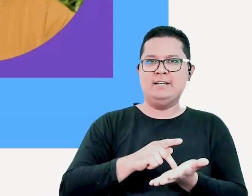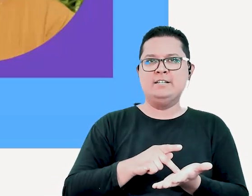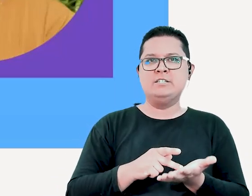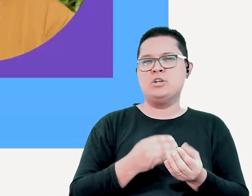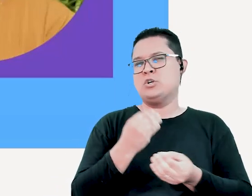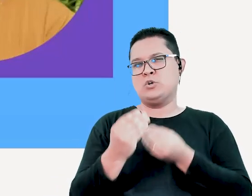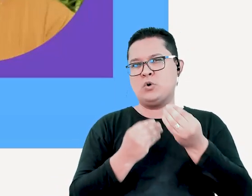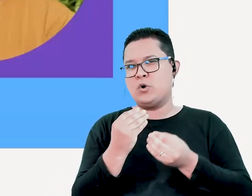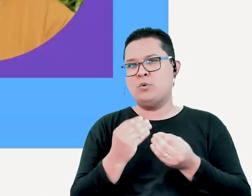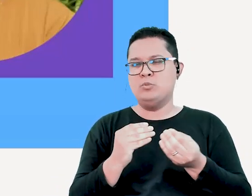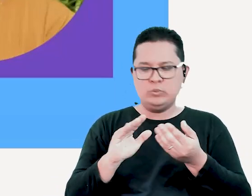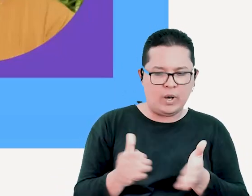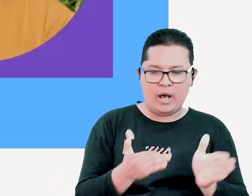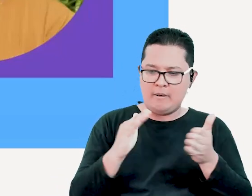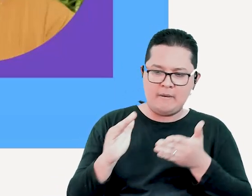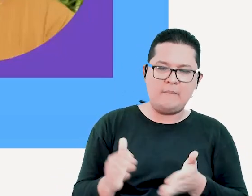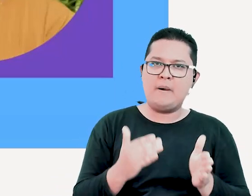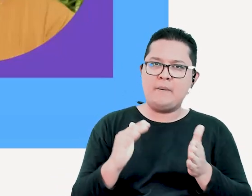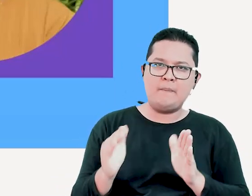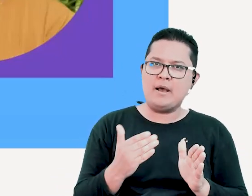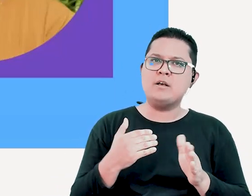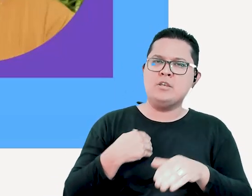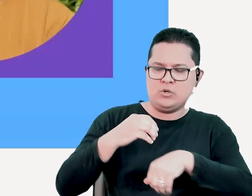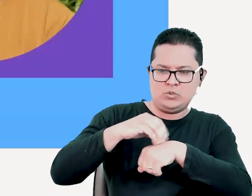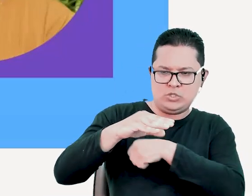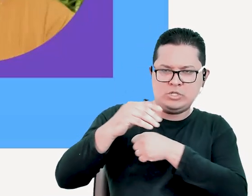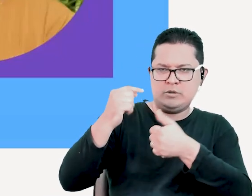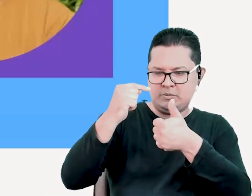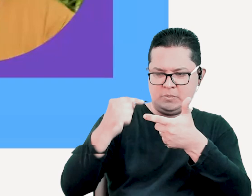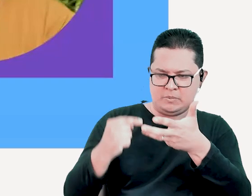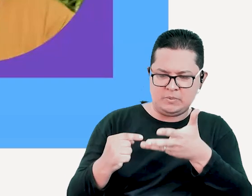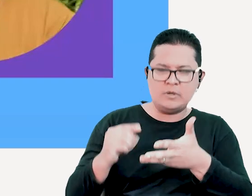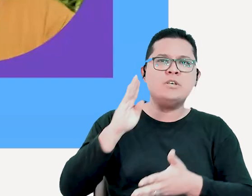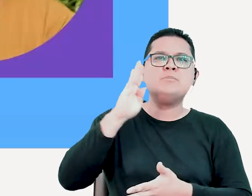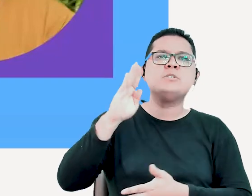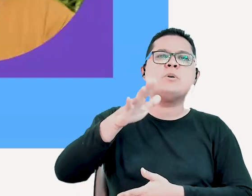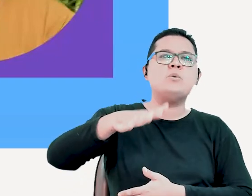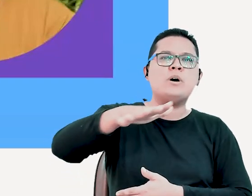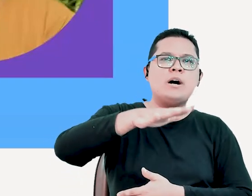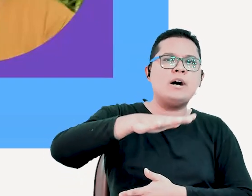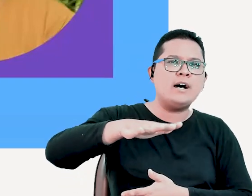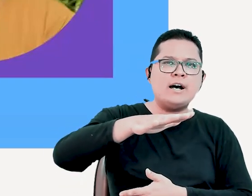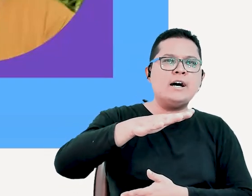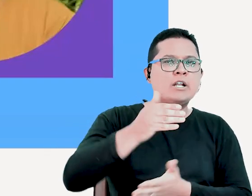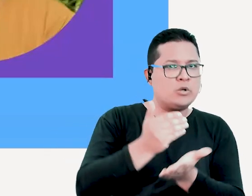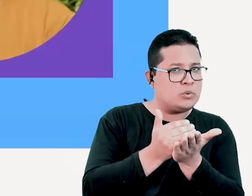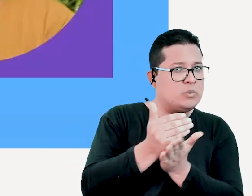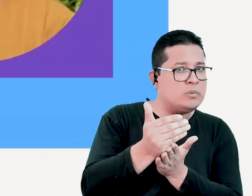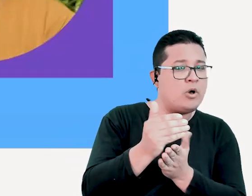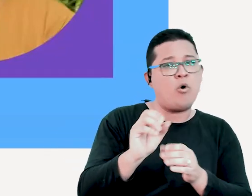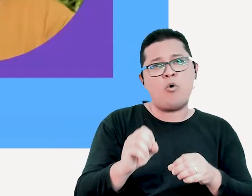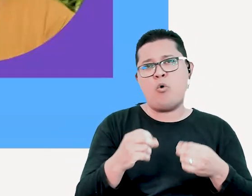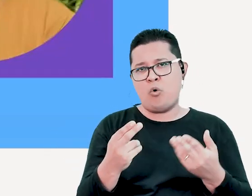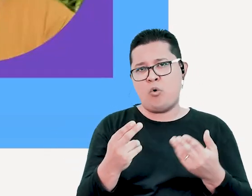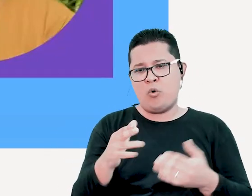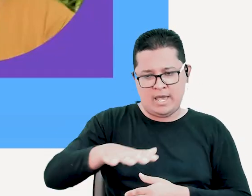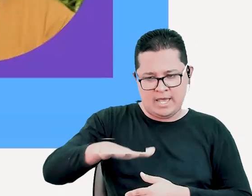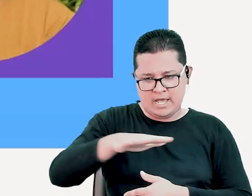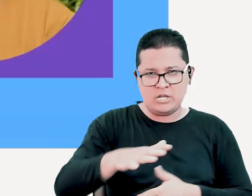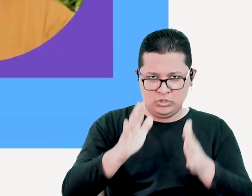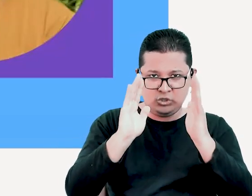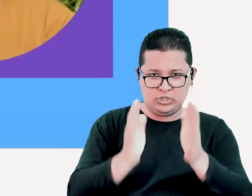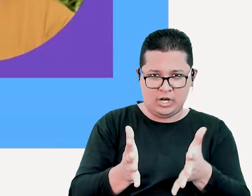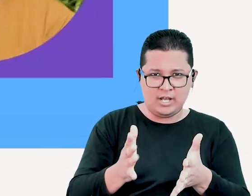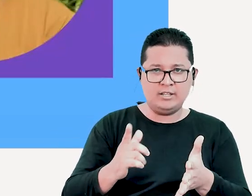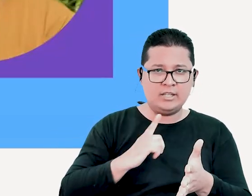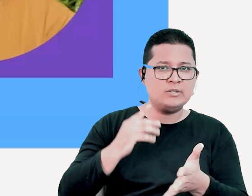dicas, principalmente para quem está começando ou para quem já tem uma área aí mais estruturada. O meu foco é principalmente